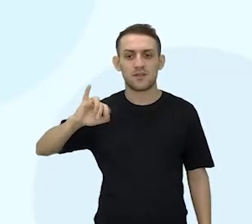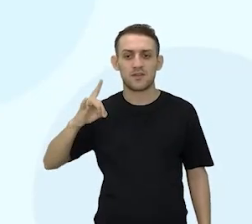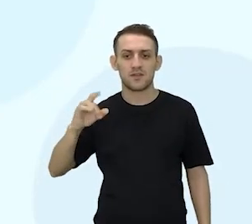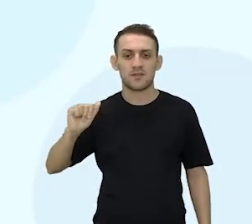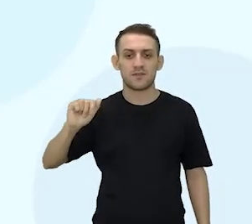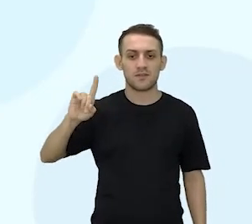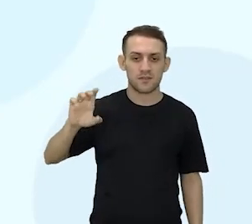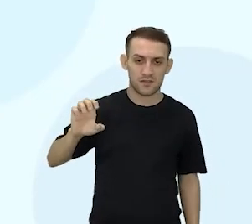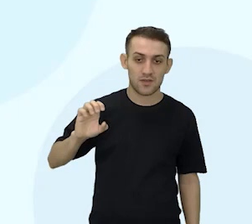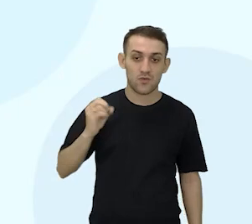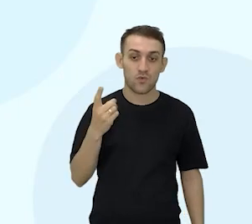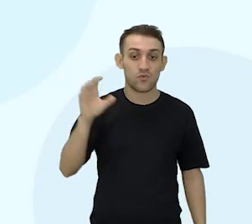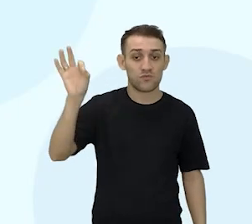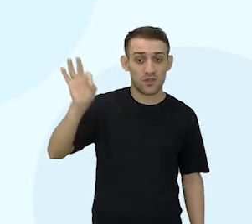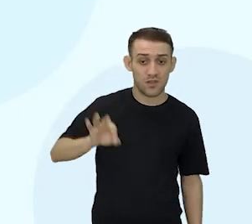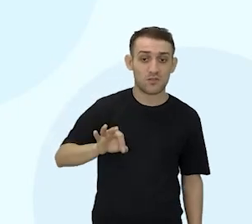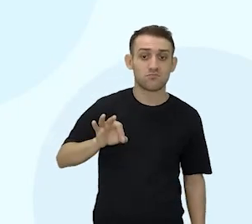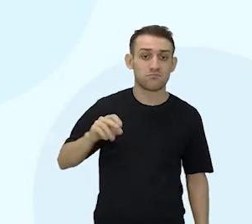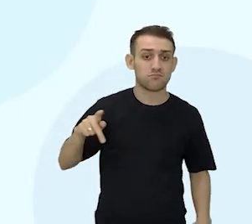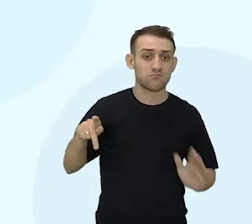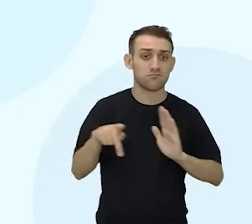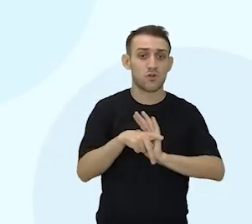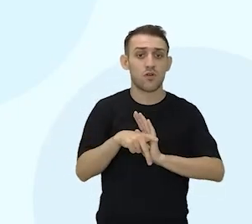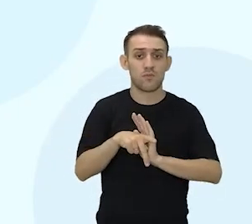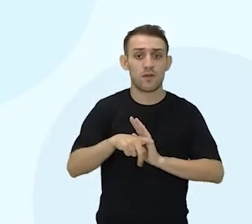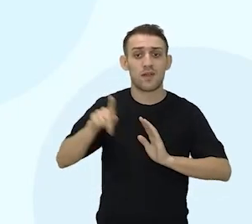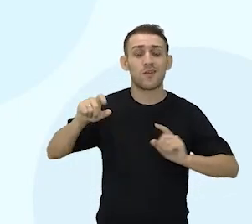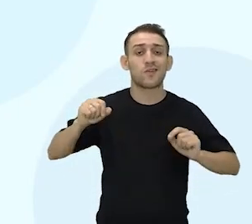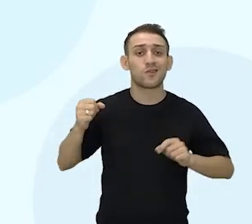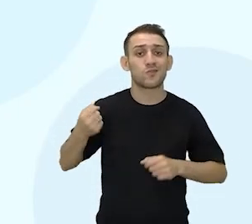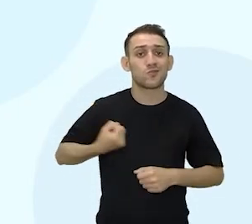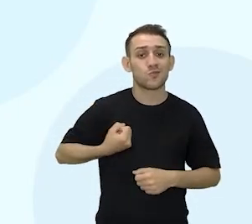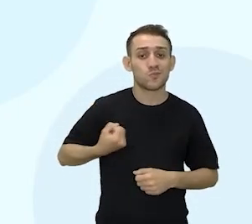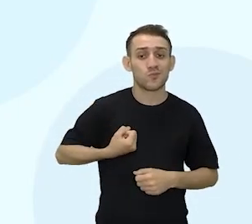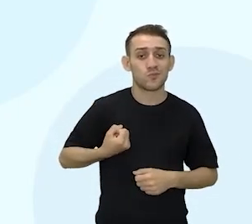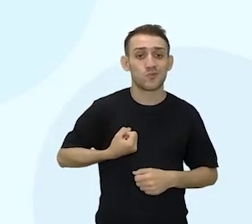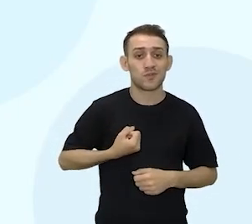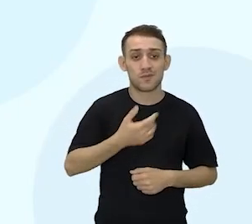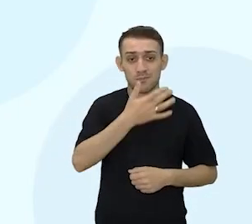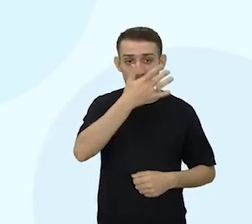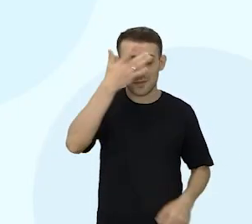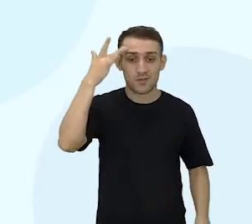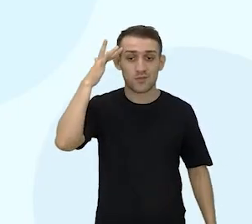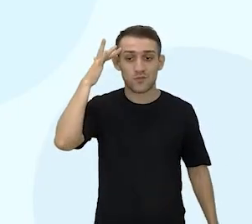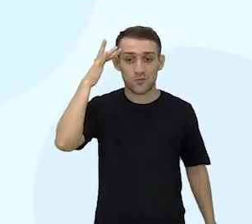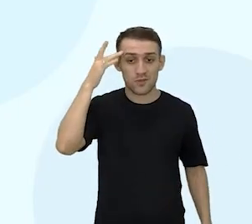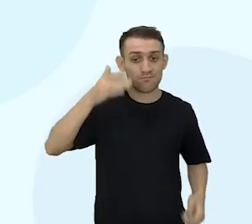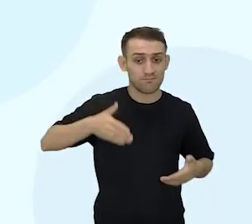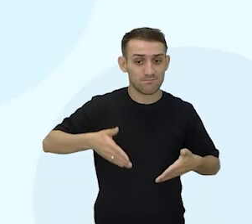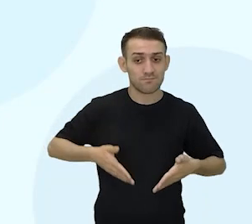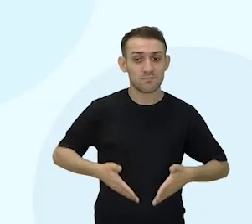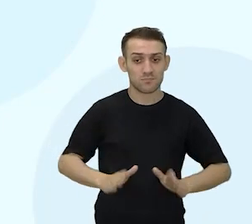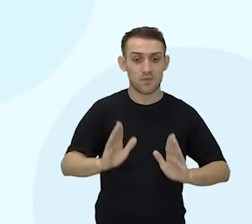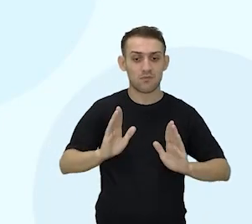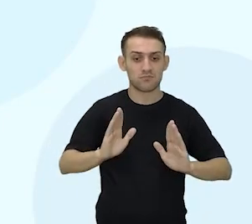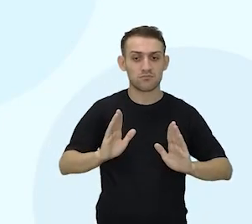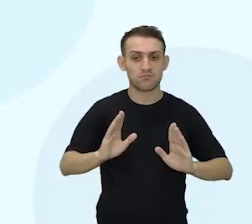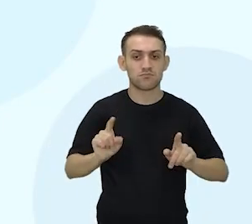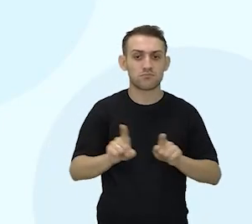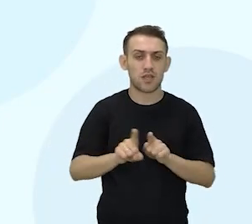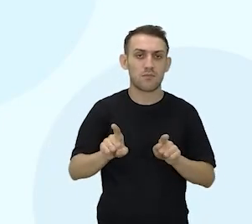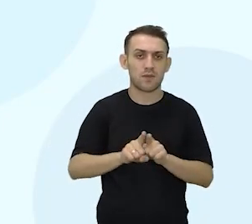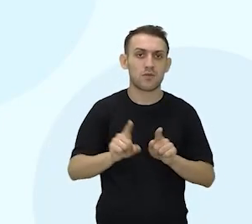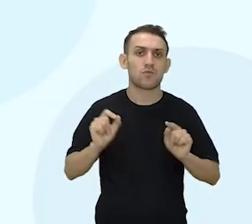ou então taxa bruta de natalidade, é o número de nados vivos, ou seja, quem nasceu, né, e